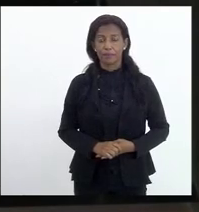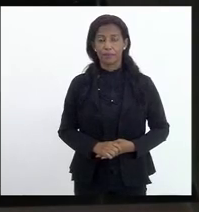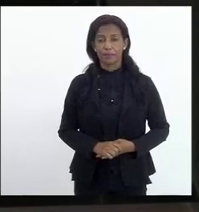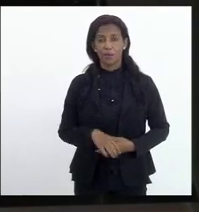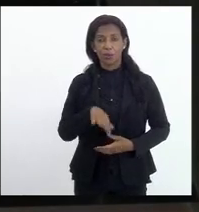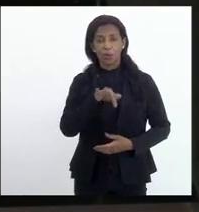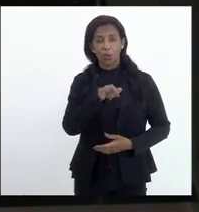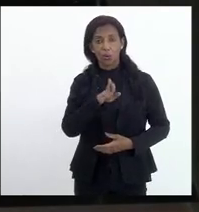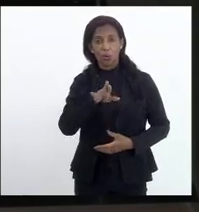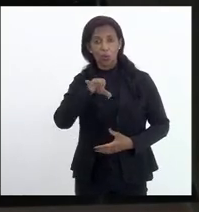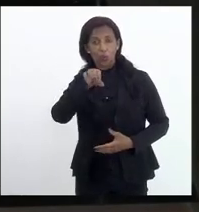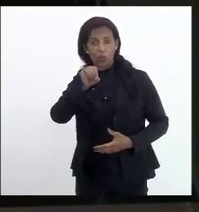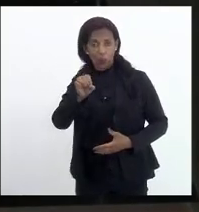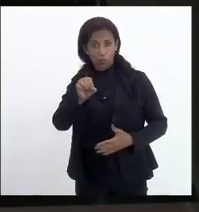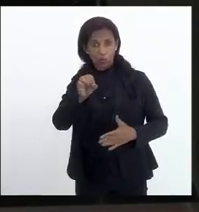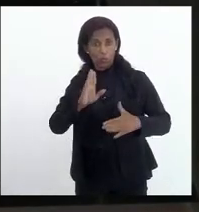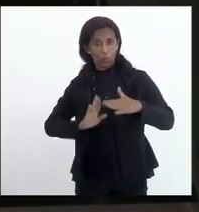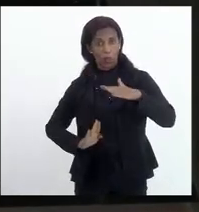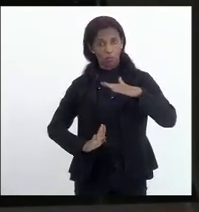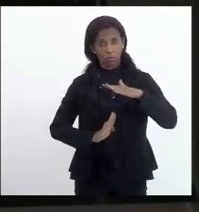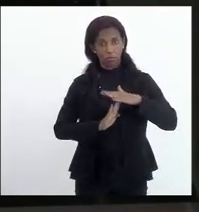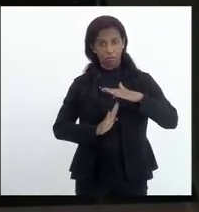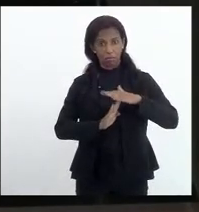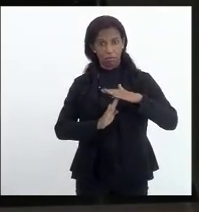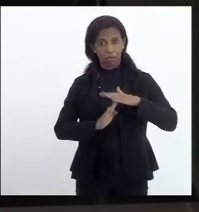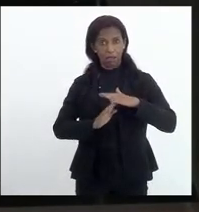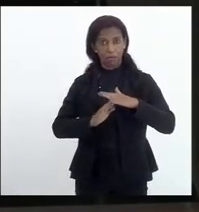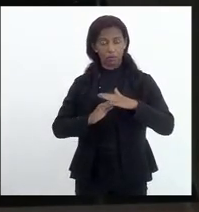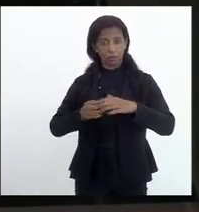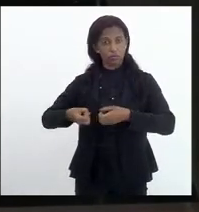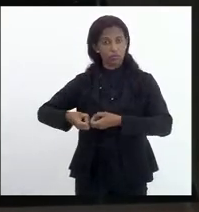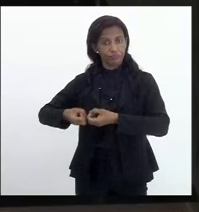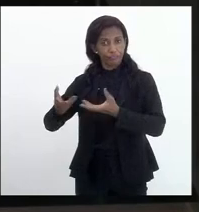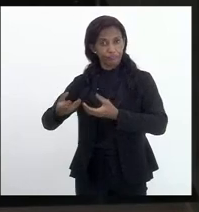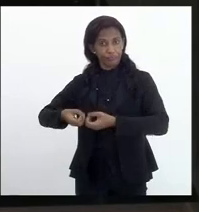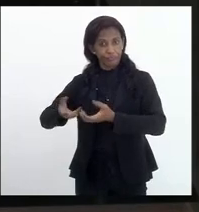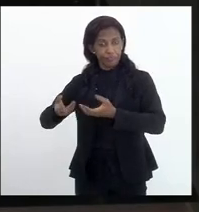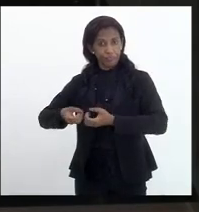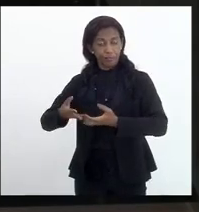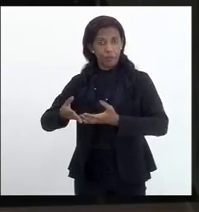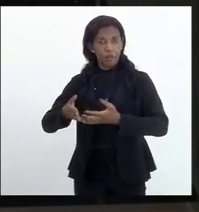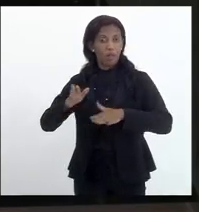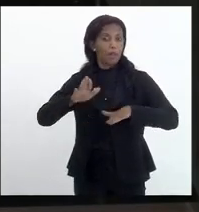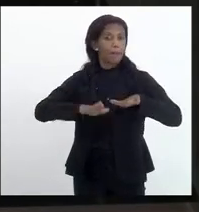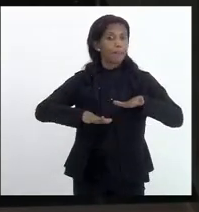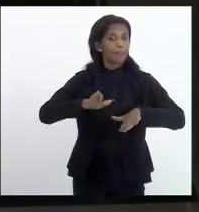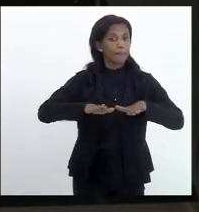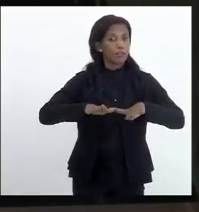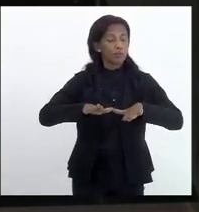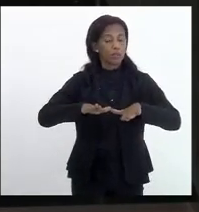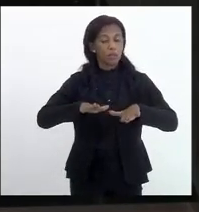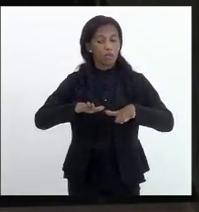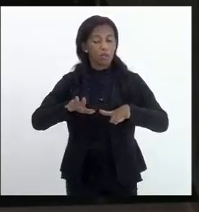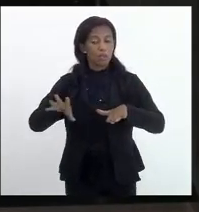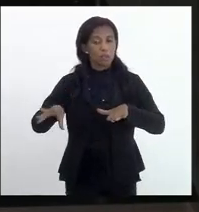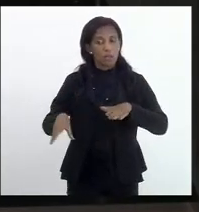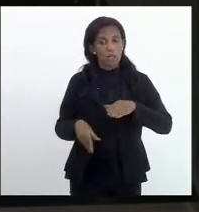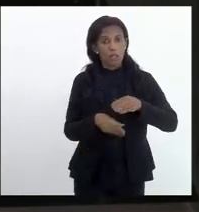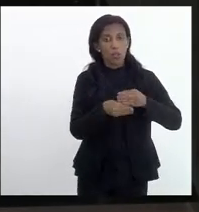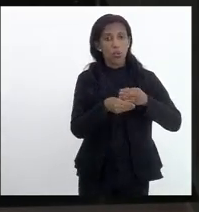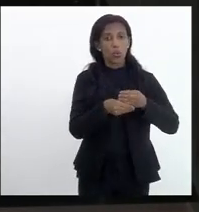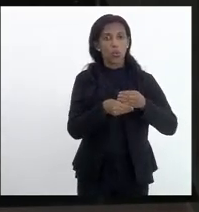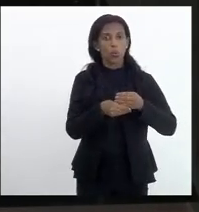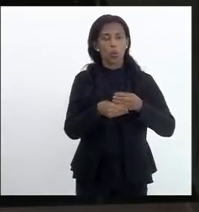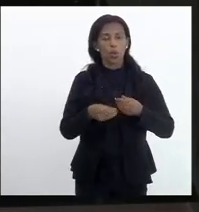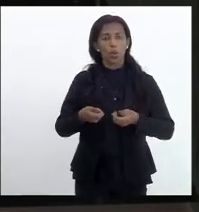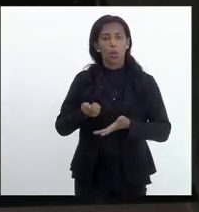no fundo, do teto de gastos, na medida que se inclui nos gastos de